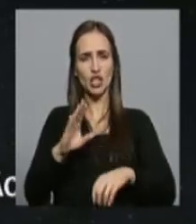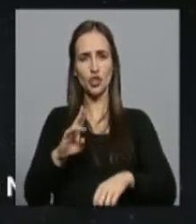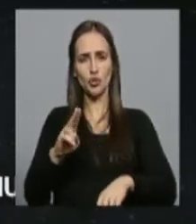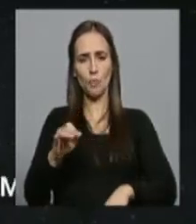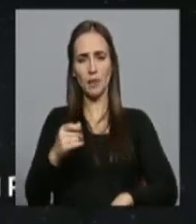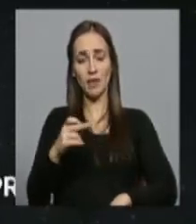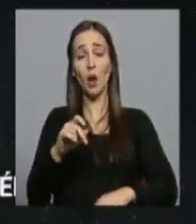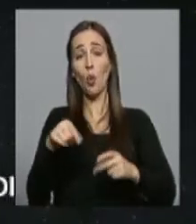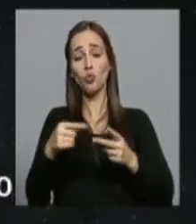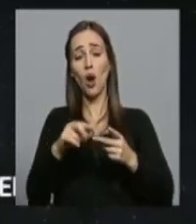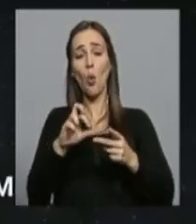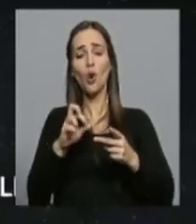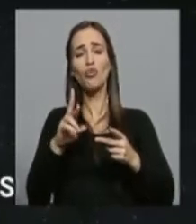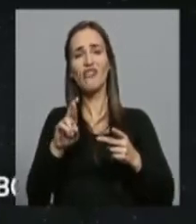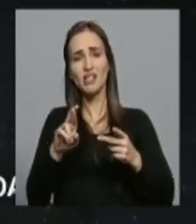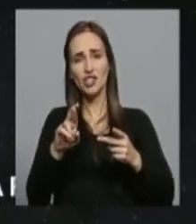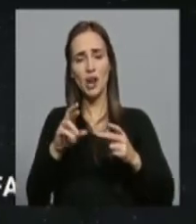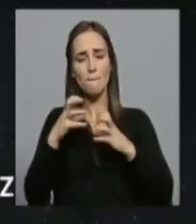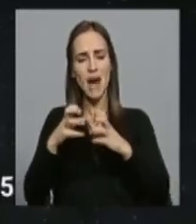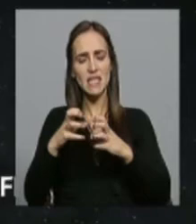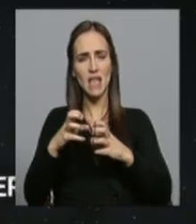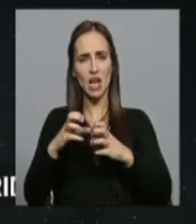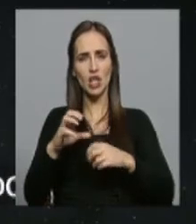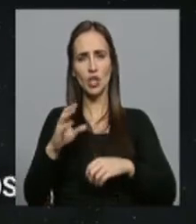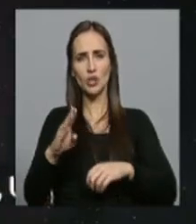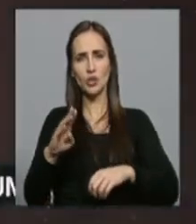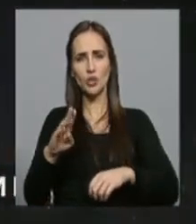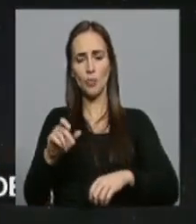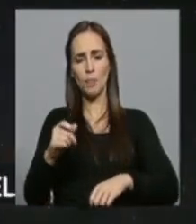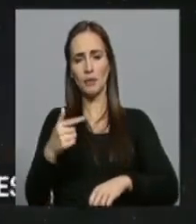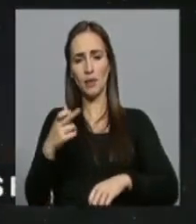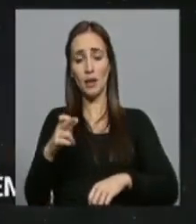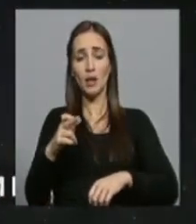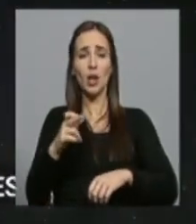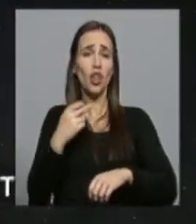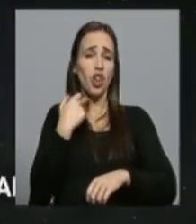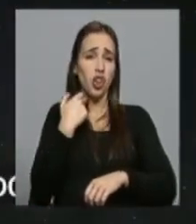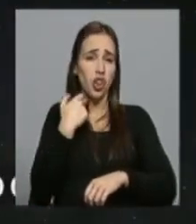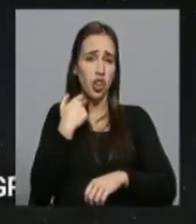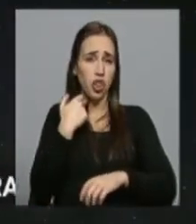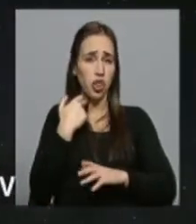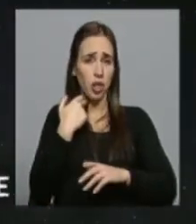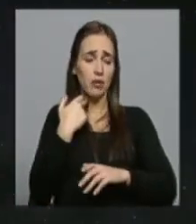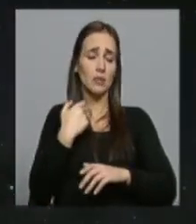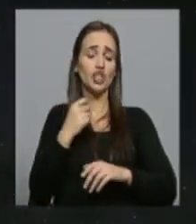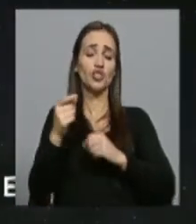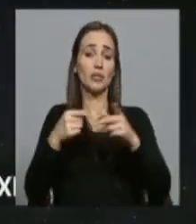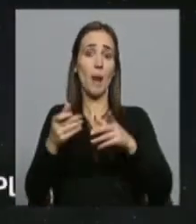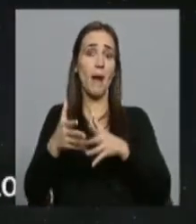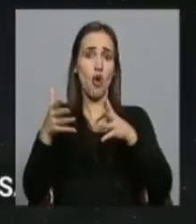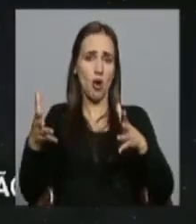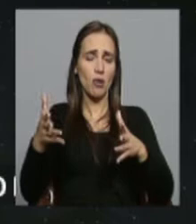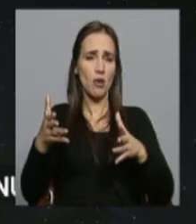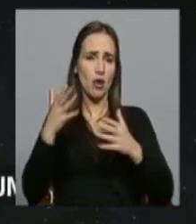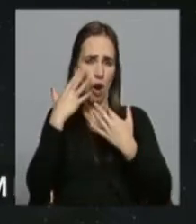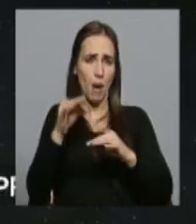vezes a massa de Júpiter. São massas pequeninas. Okay? São massas pequeninas para aquilo que poderia ser umas estrelas. Mas mais estranho ainda